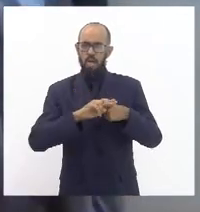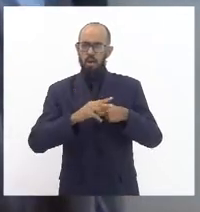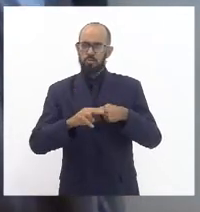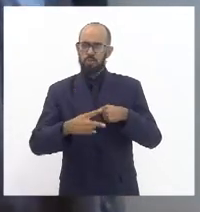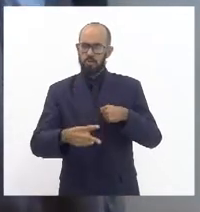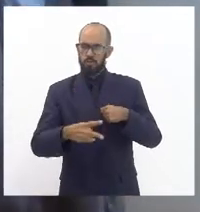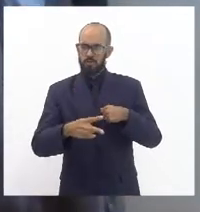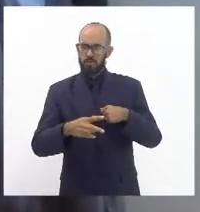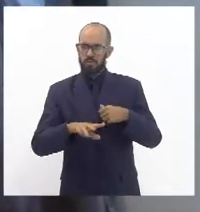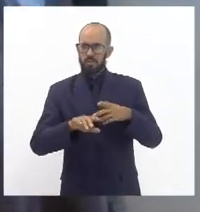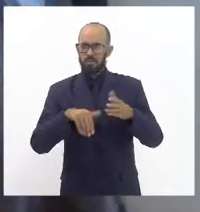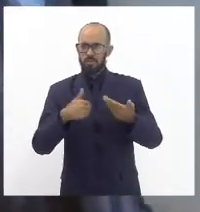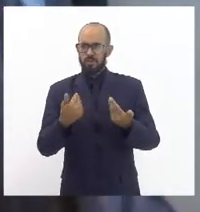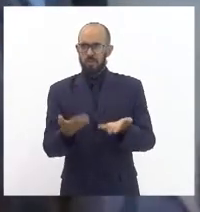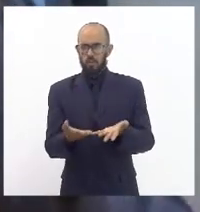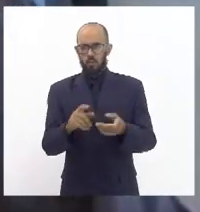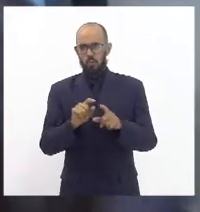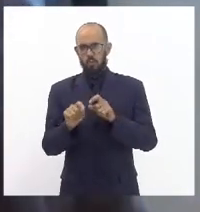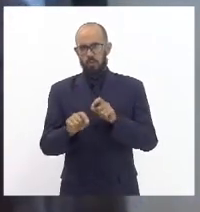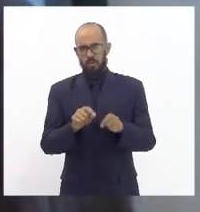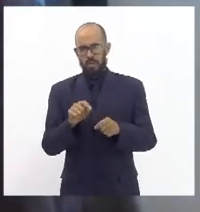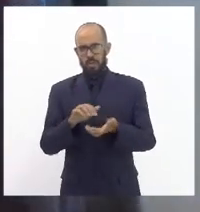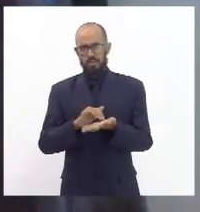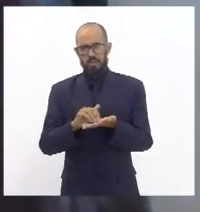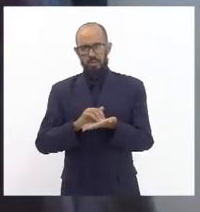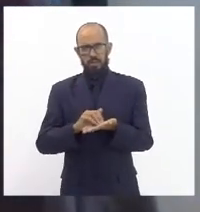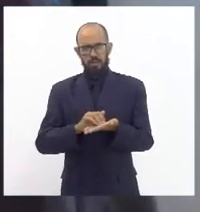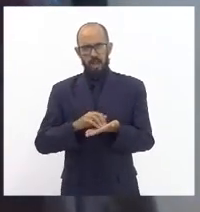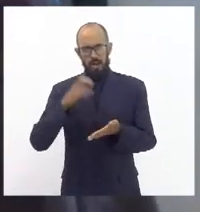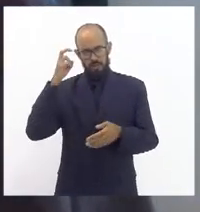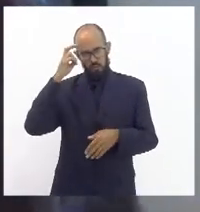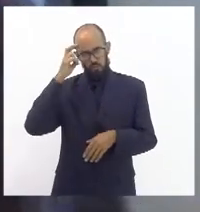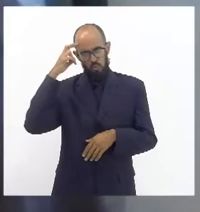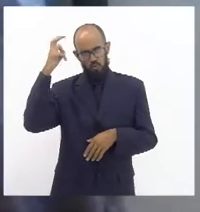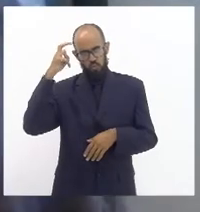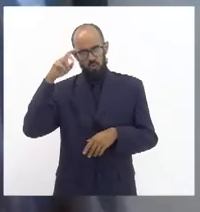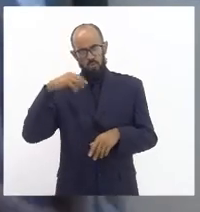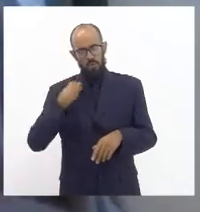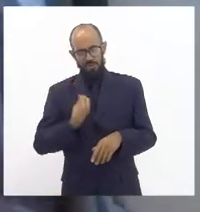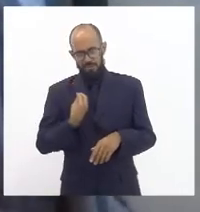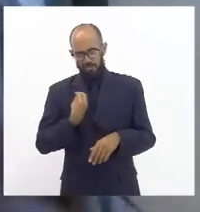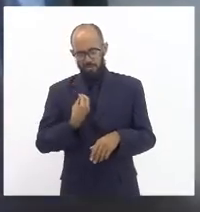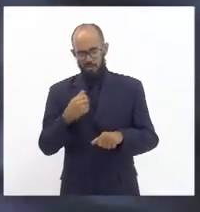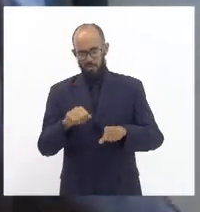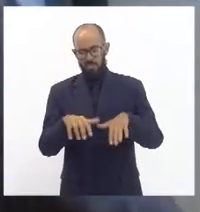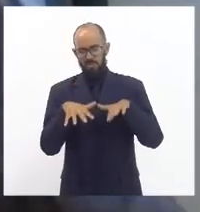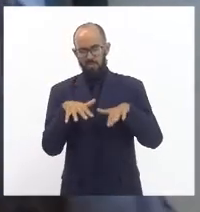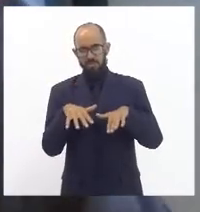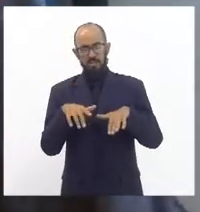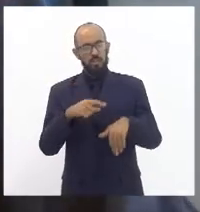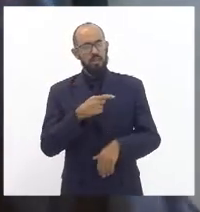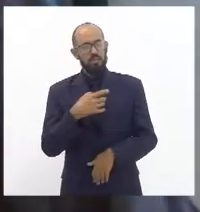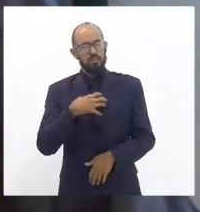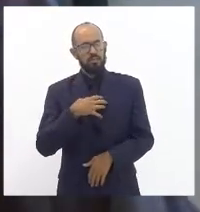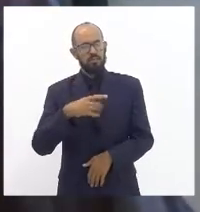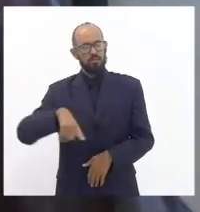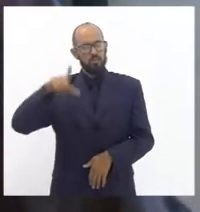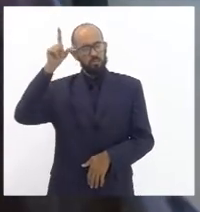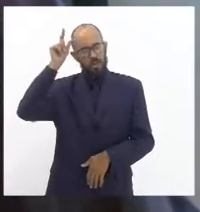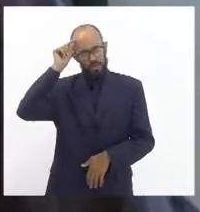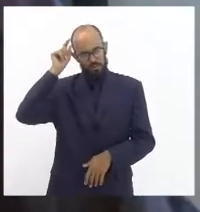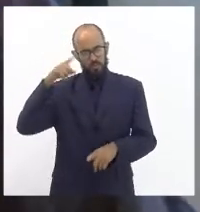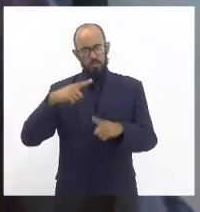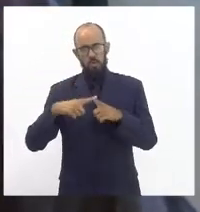então é a secretária de cultura e sua equipe participaram da audiência e eles estão admiradíssimo seus